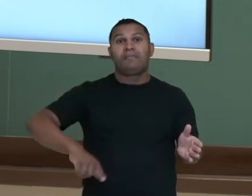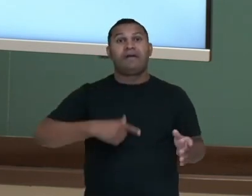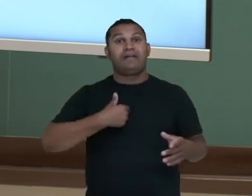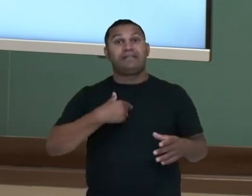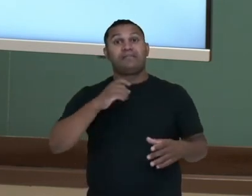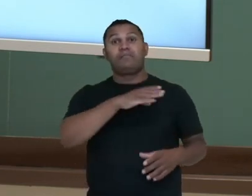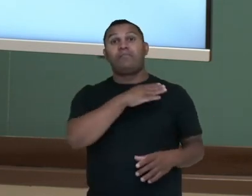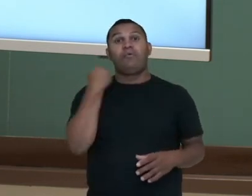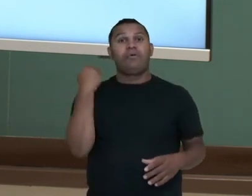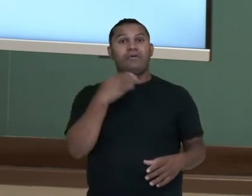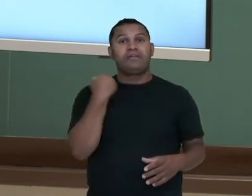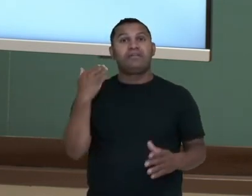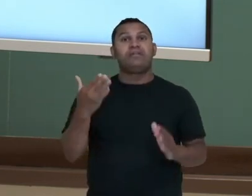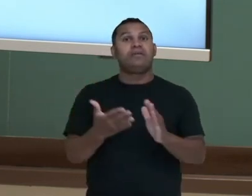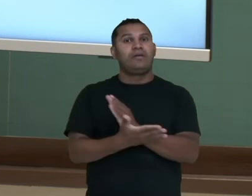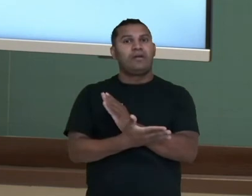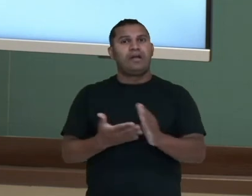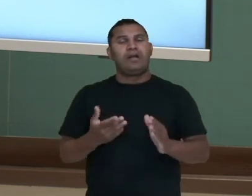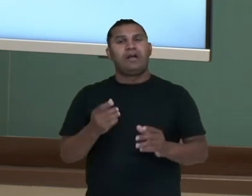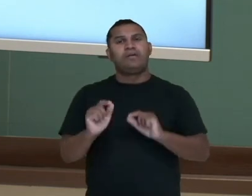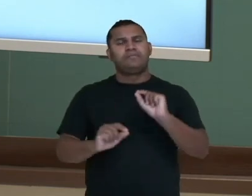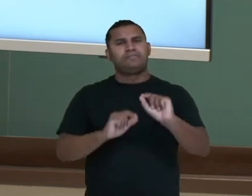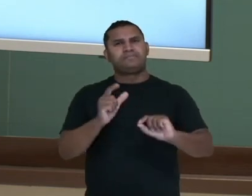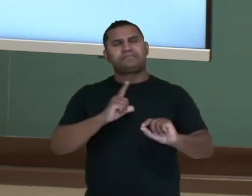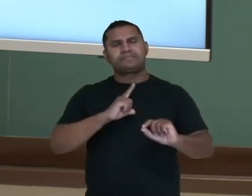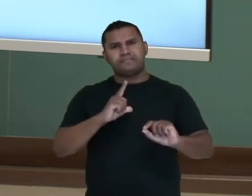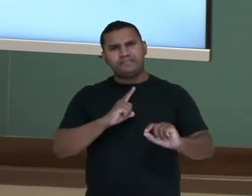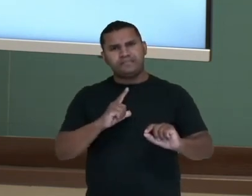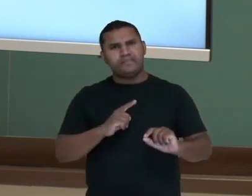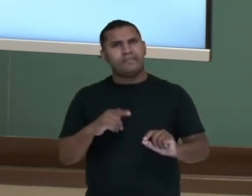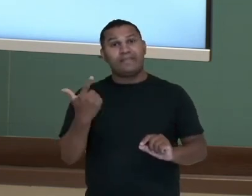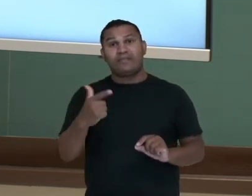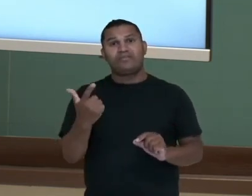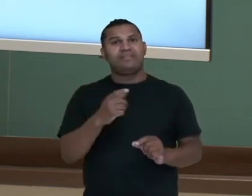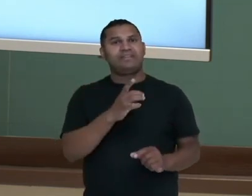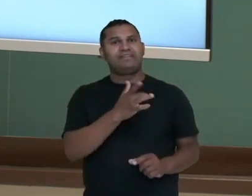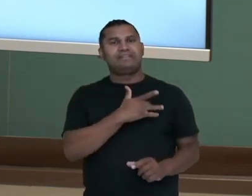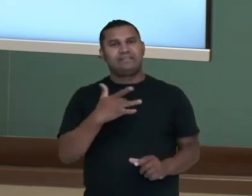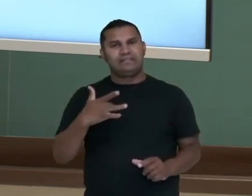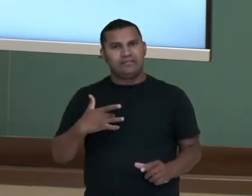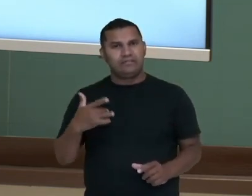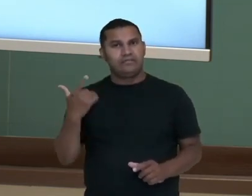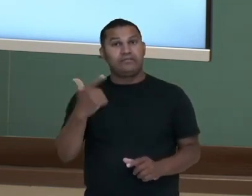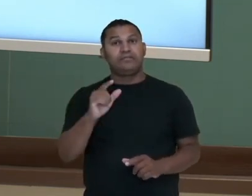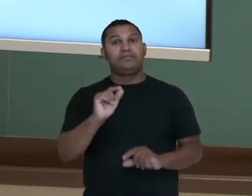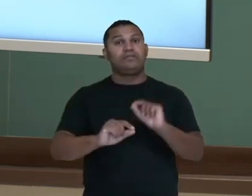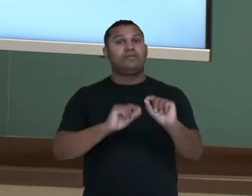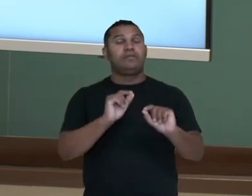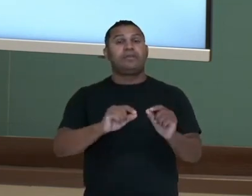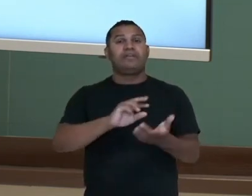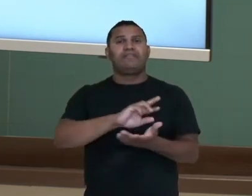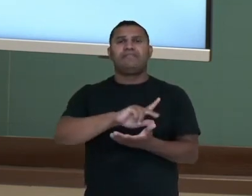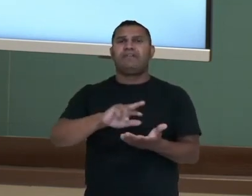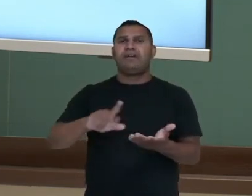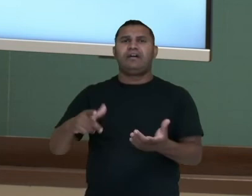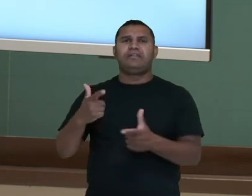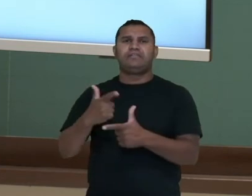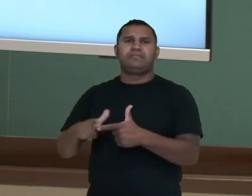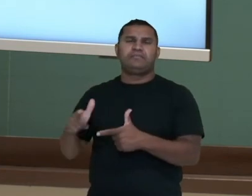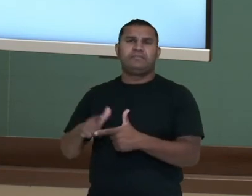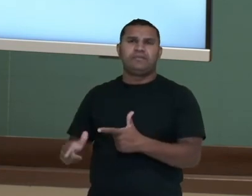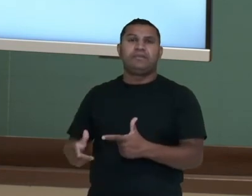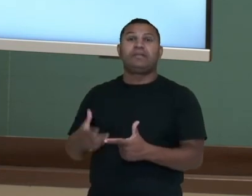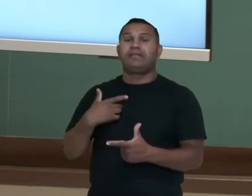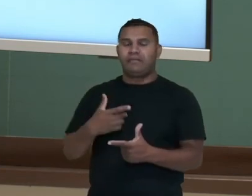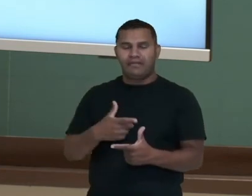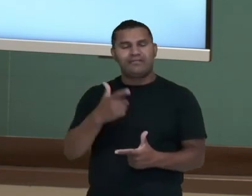As doenças, a falta de alimentação, higiene, saúde. Mesmo assim, era um lucro muito alto para esses